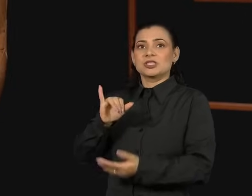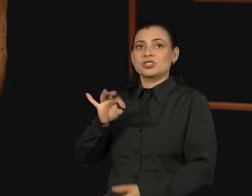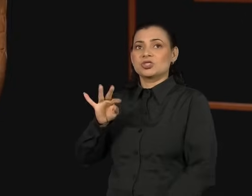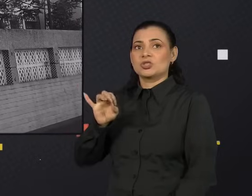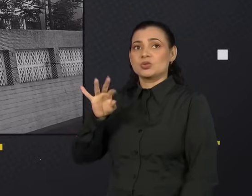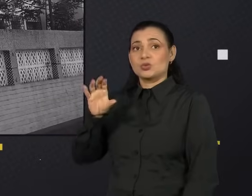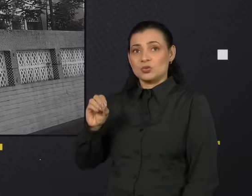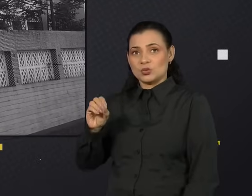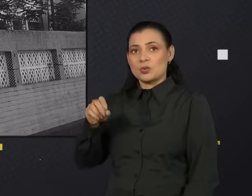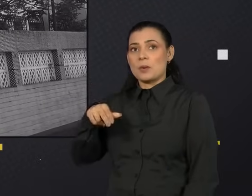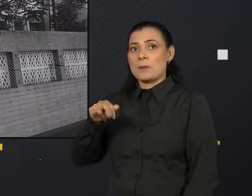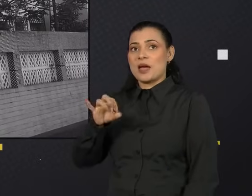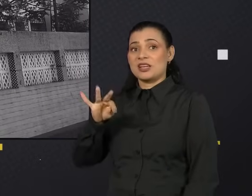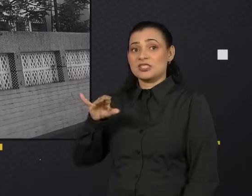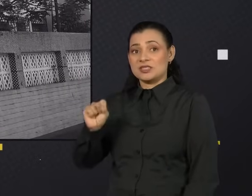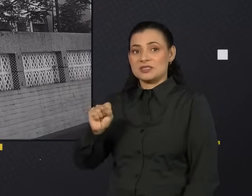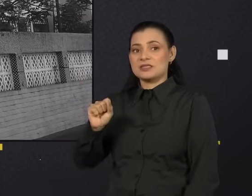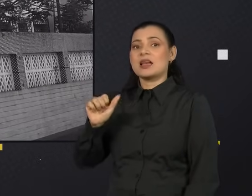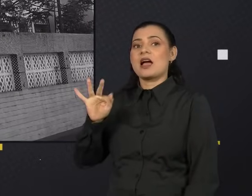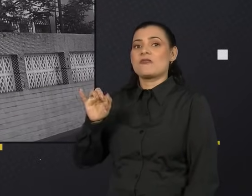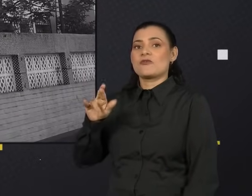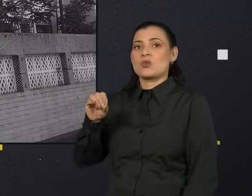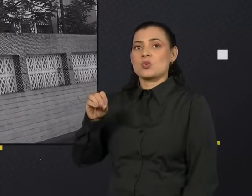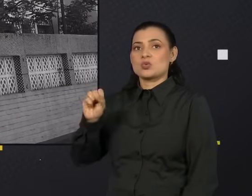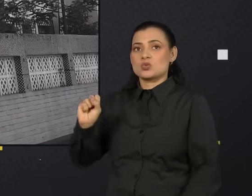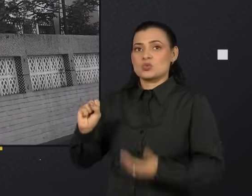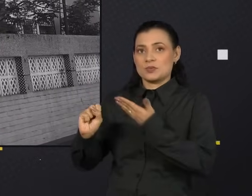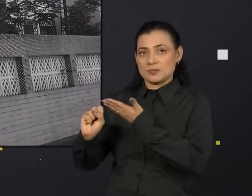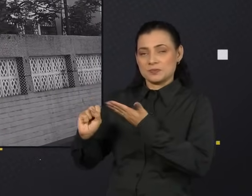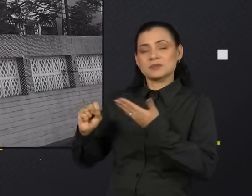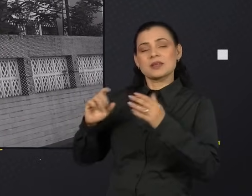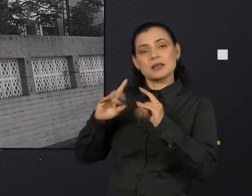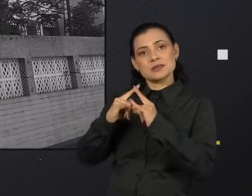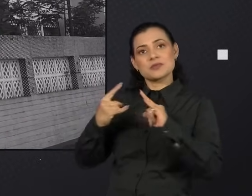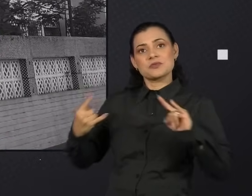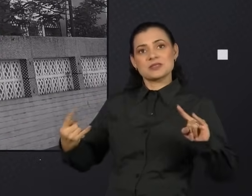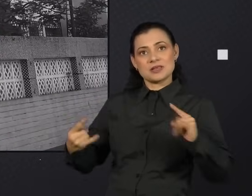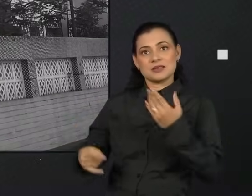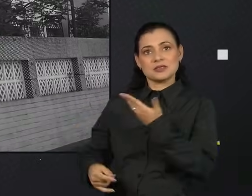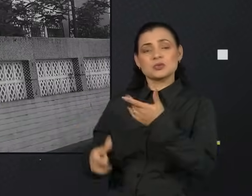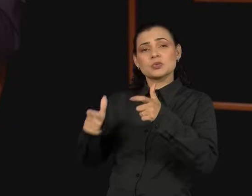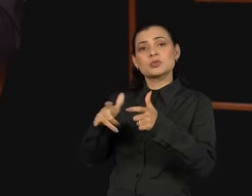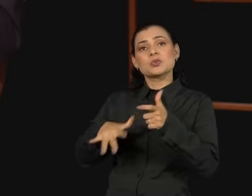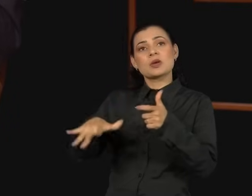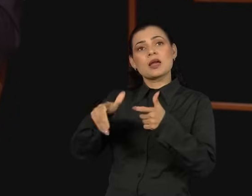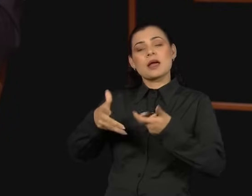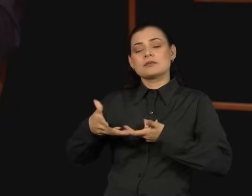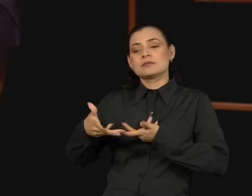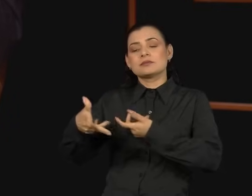São Vicente, um ambiente muito